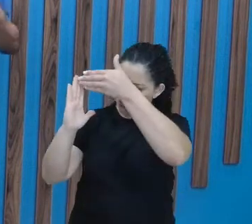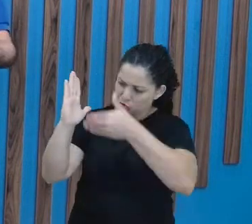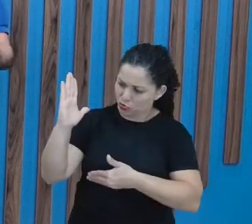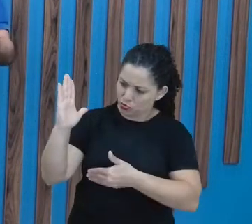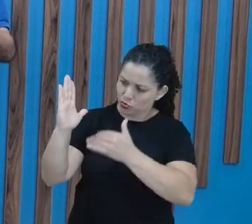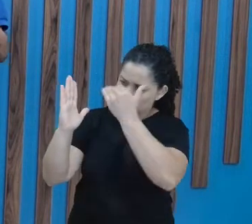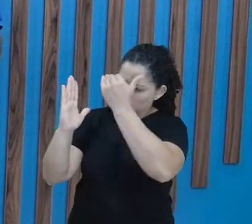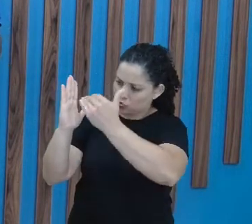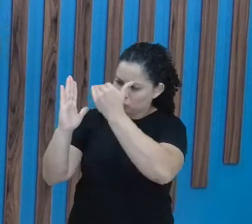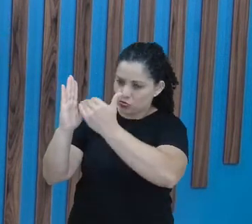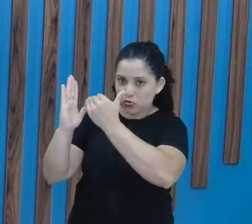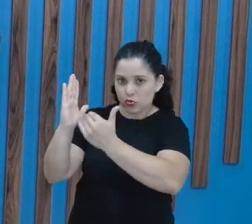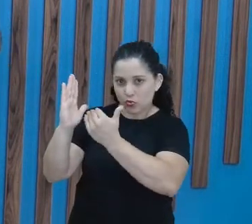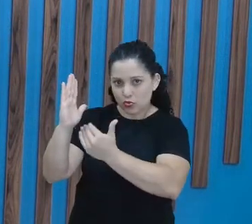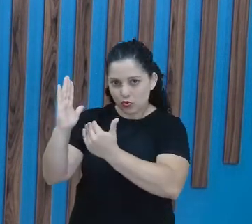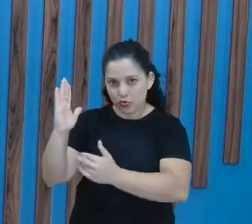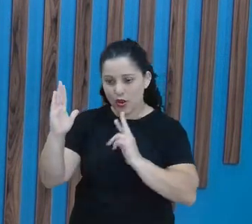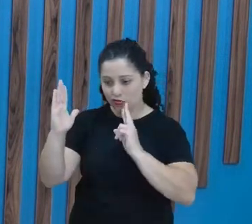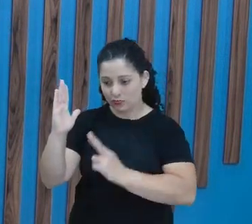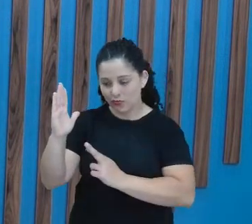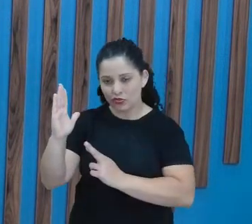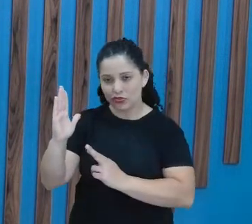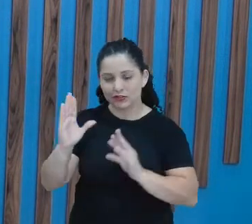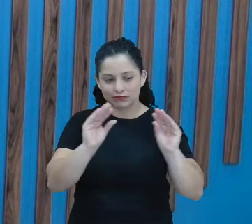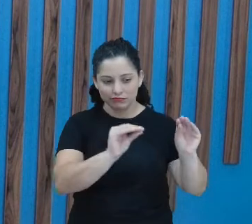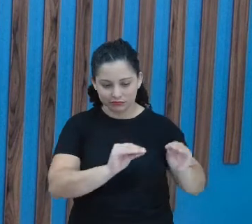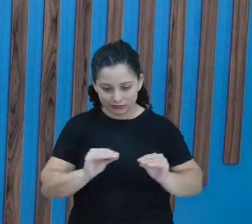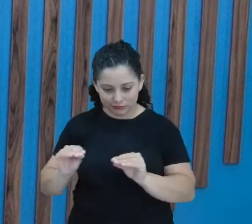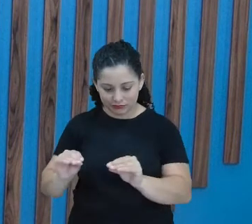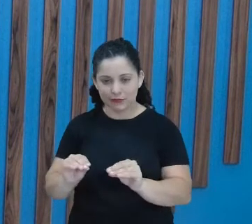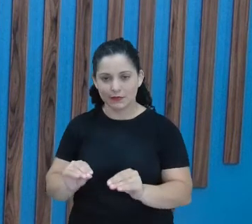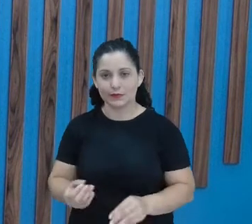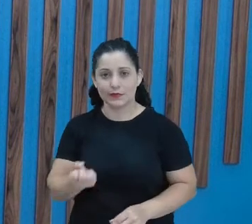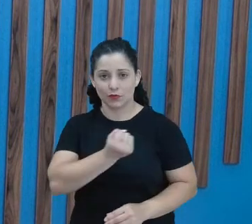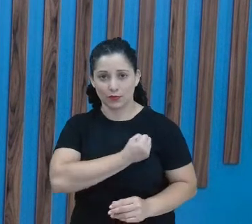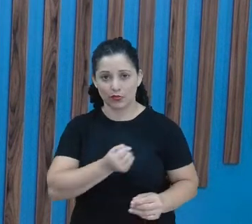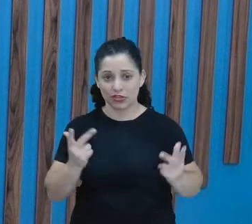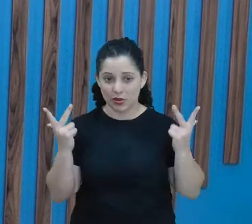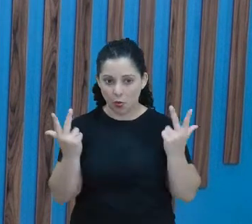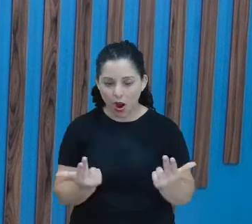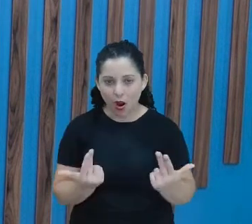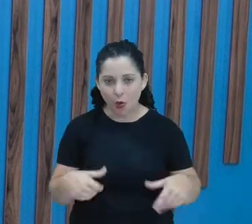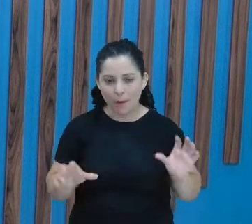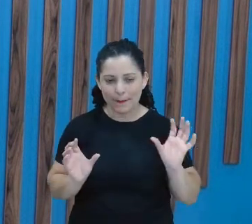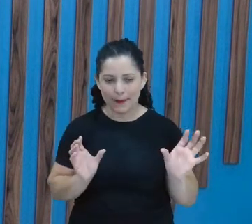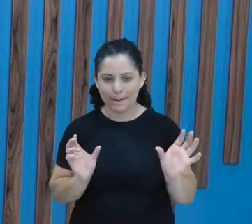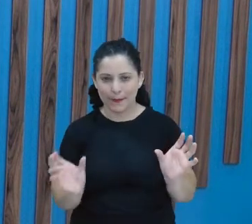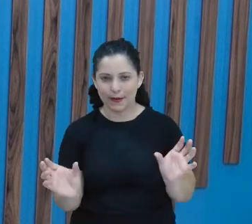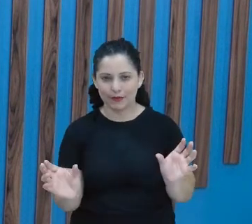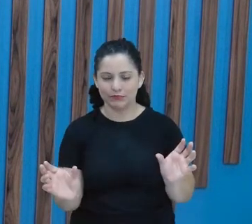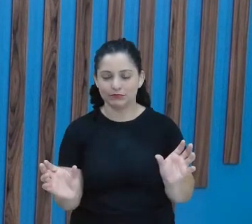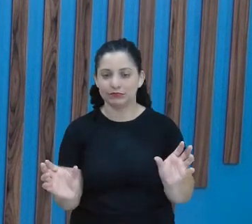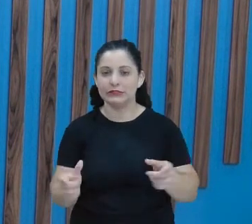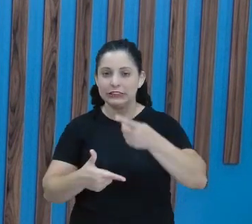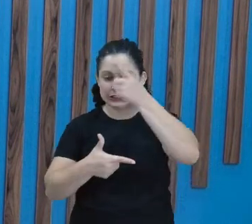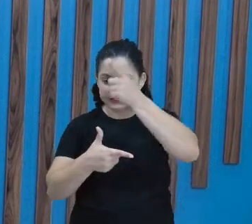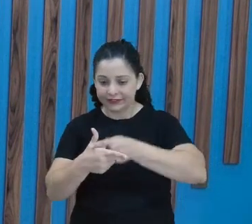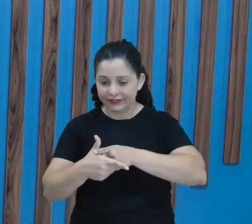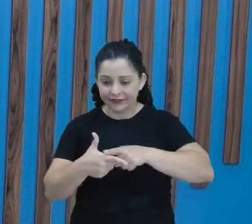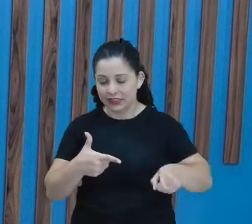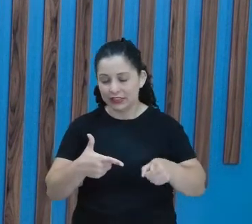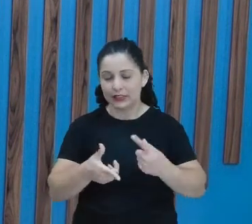comum. E aí, deixa os denominadores iguais, ó. Deixei aqui igual a 6, vendo? Divide pelo de baixo e o resultado